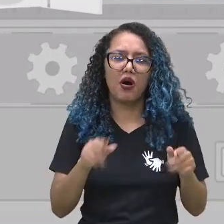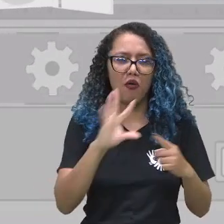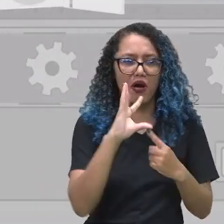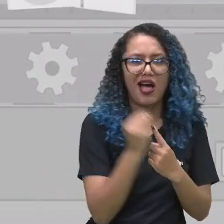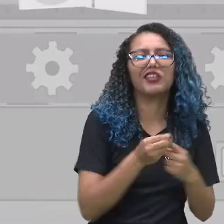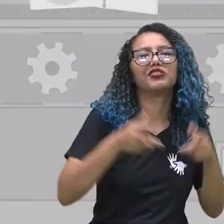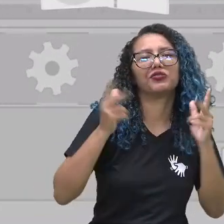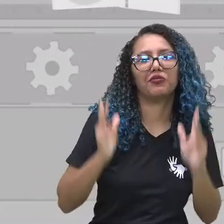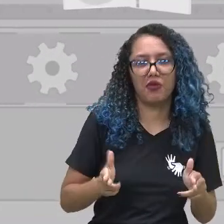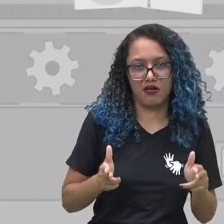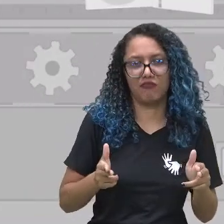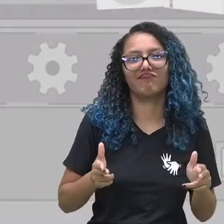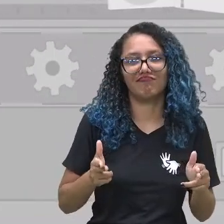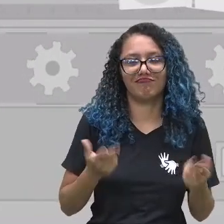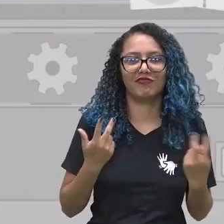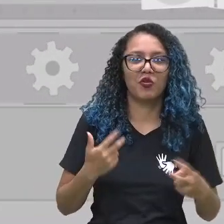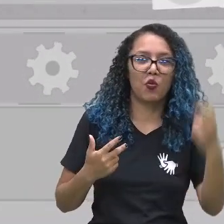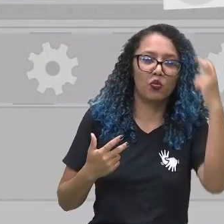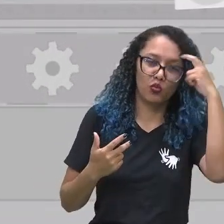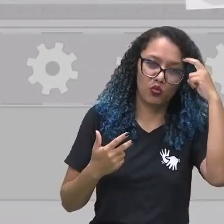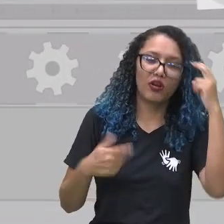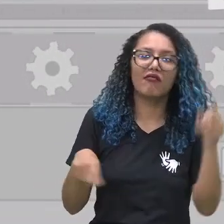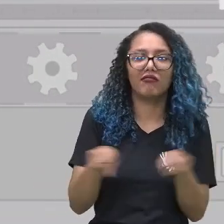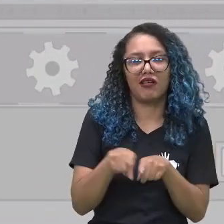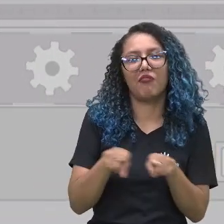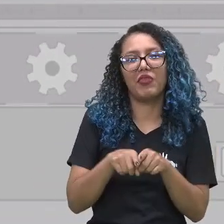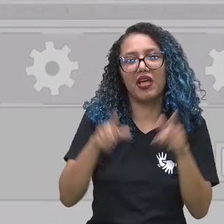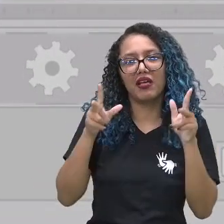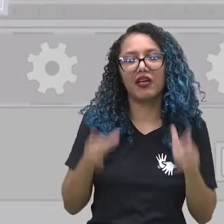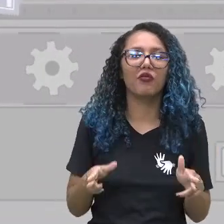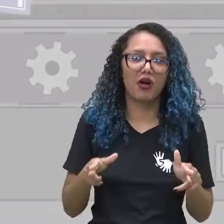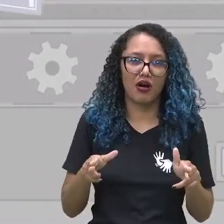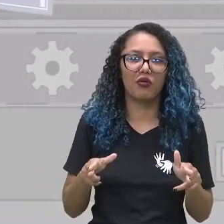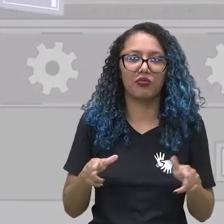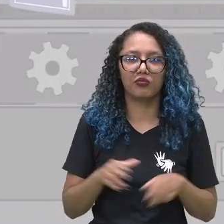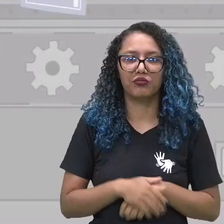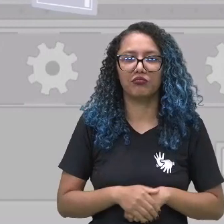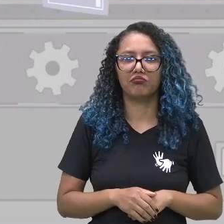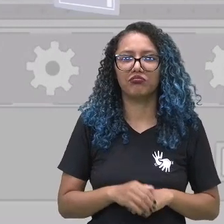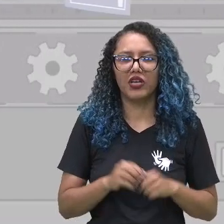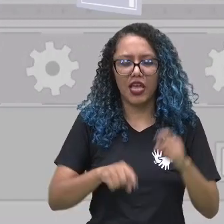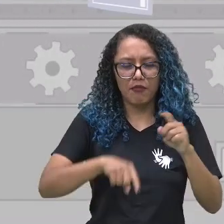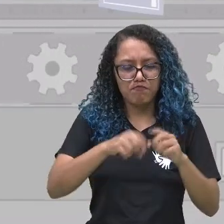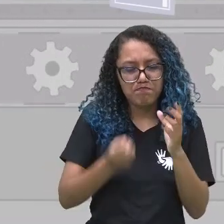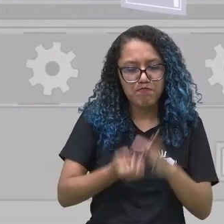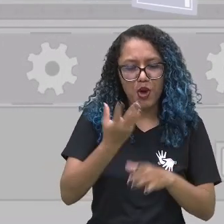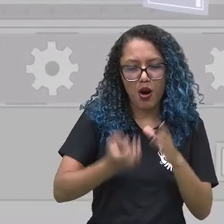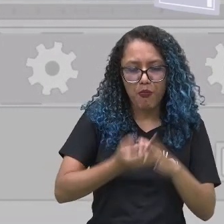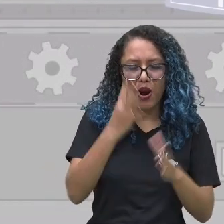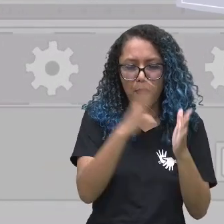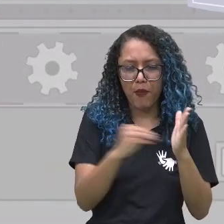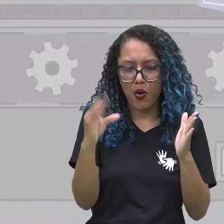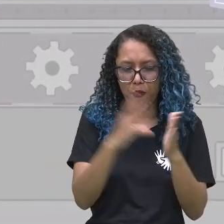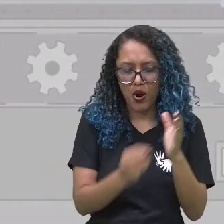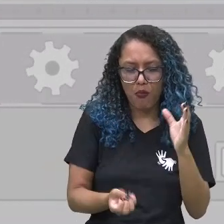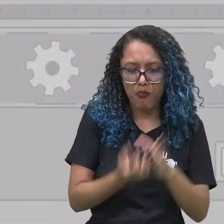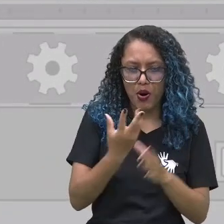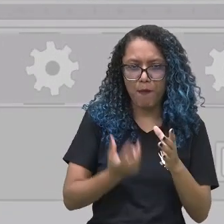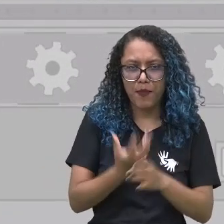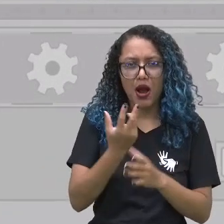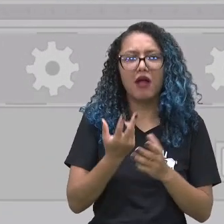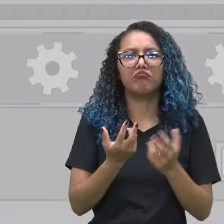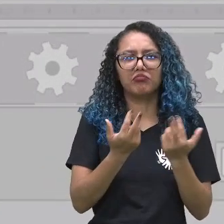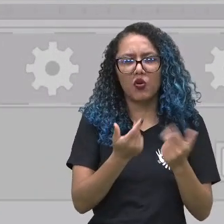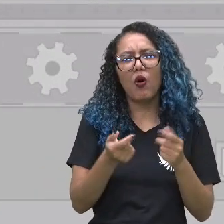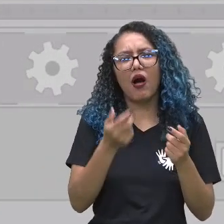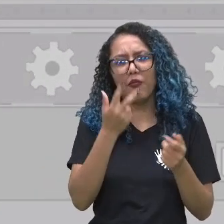indústria cultural, ela também funciona da mesma maneira. Ela pode ser produzida e reproduzida como numa linha de